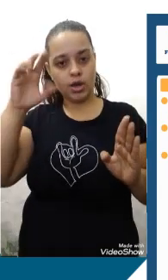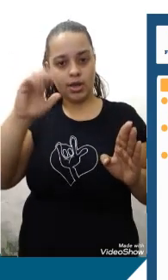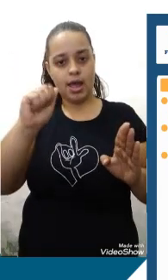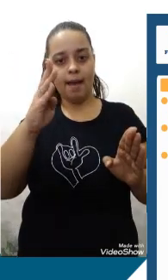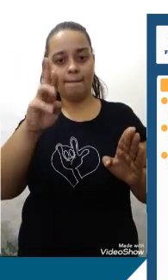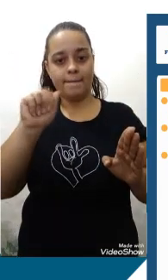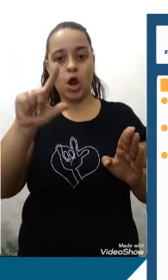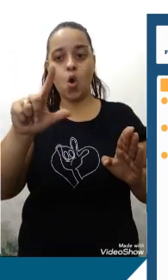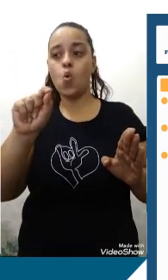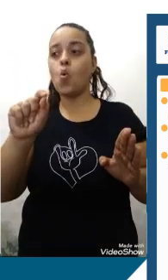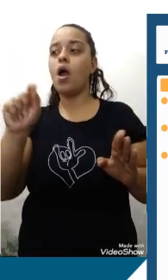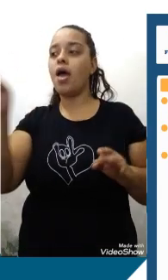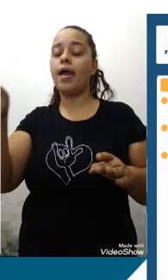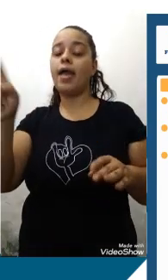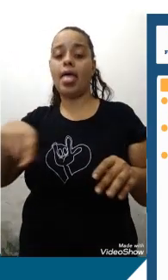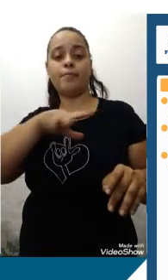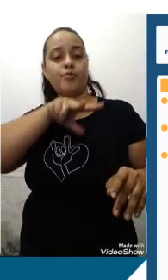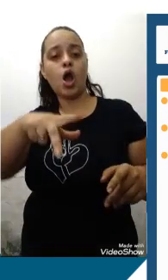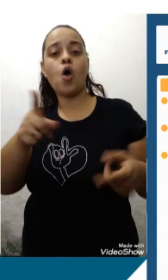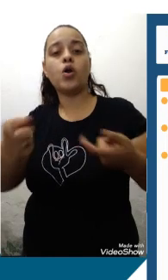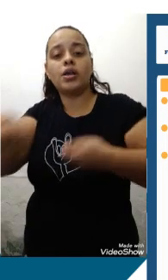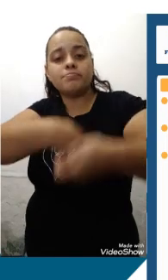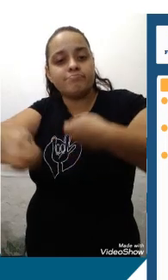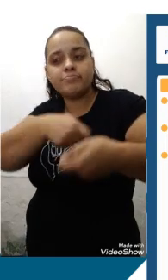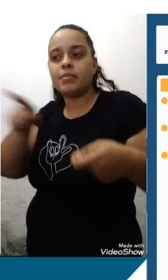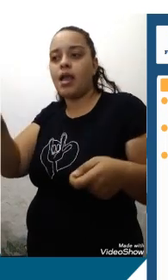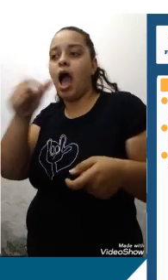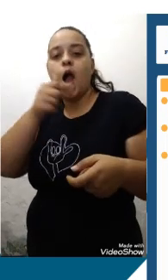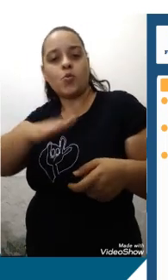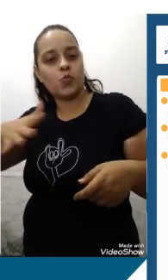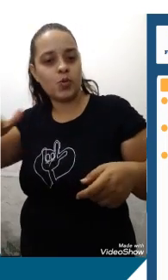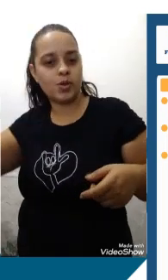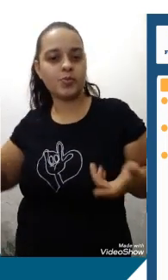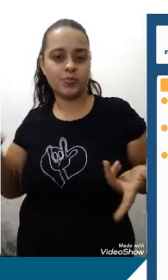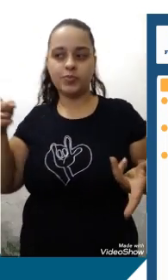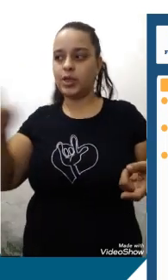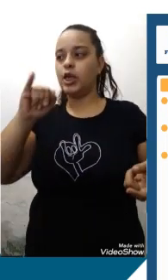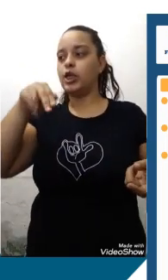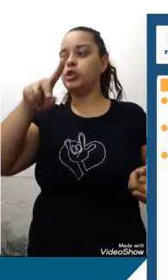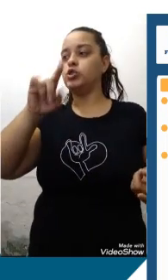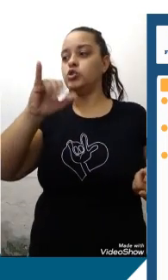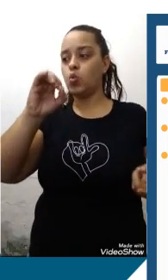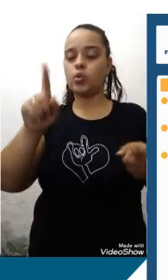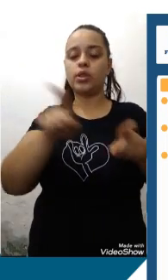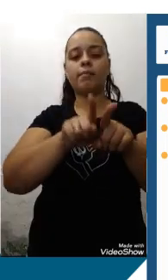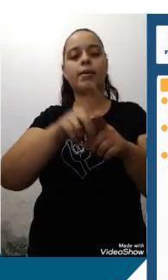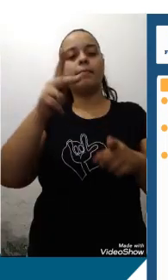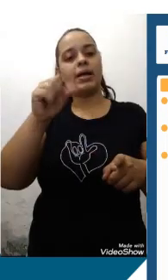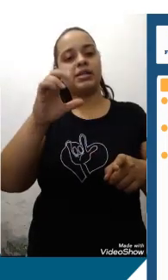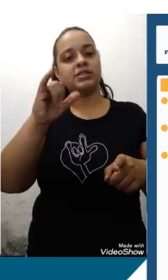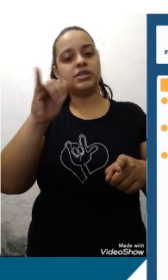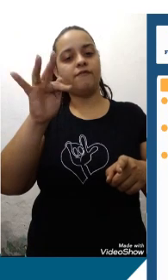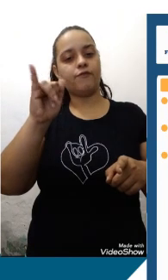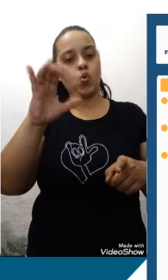é a inserção efetiva dos portugueses nas redes de comércio do Índico e do Pacífico, que para ao longo do século XVI vão garantir muita riqueza